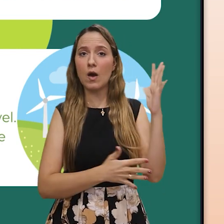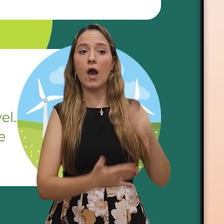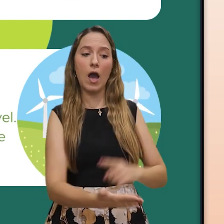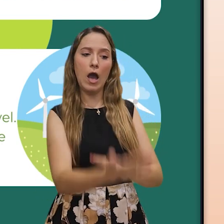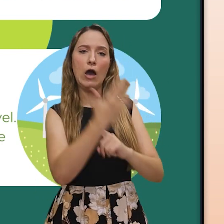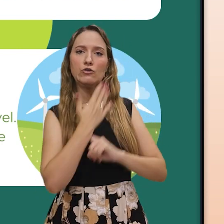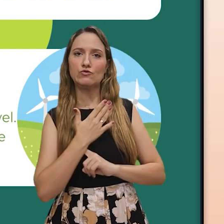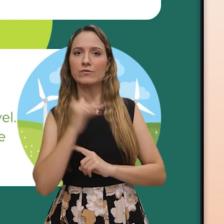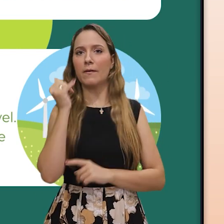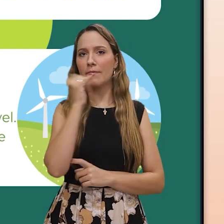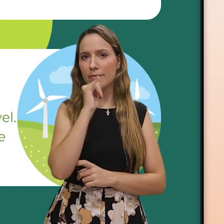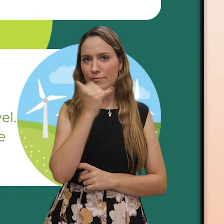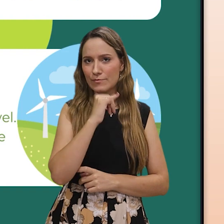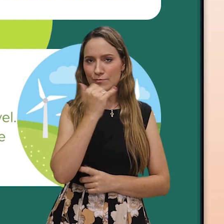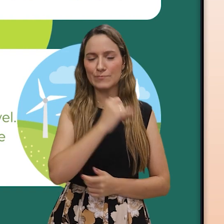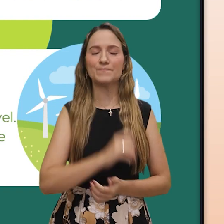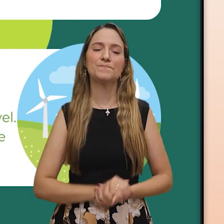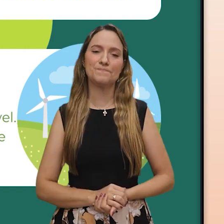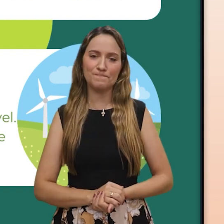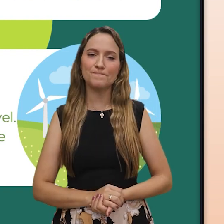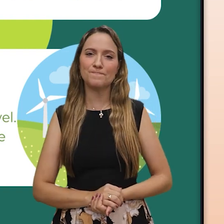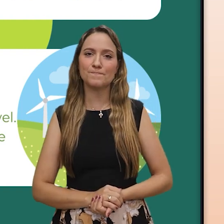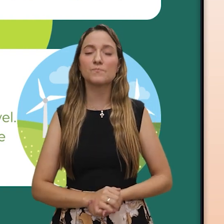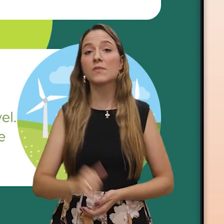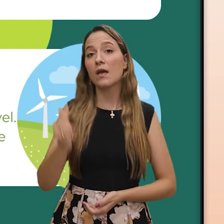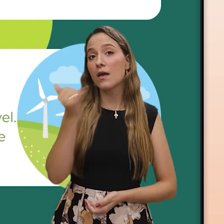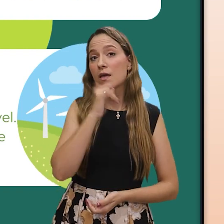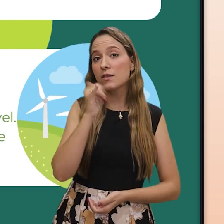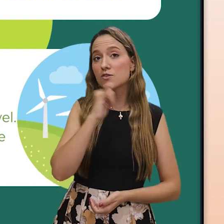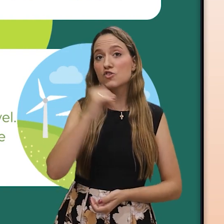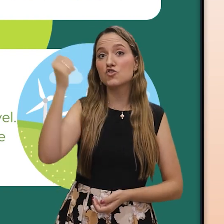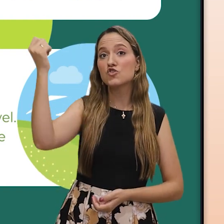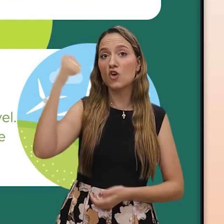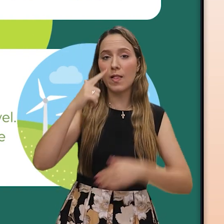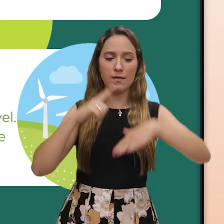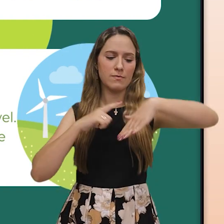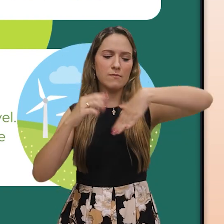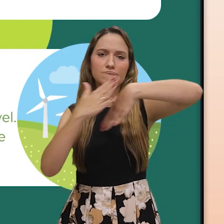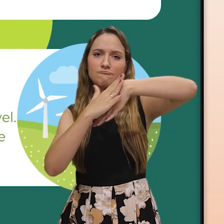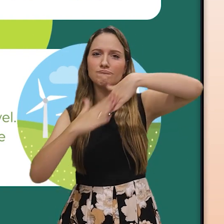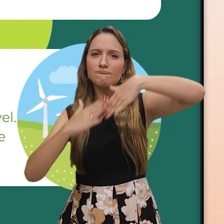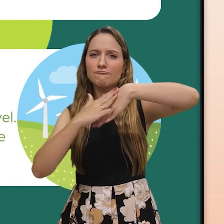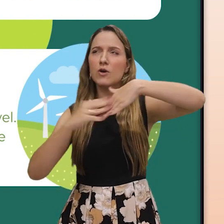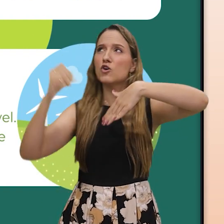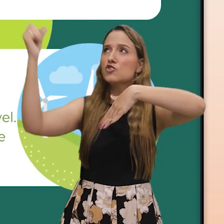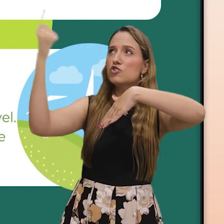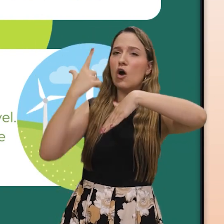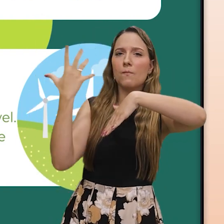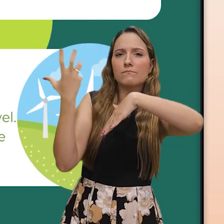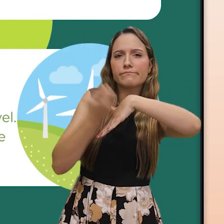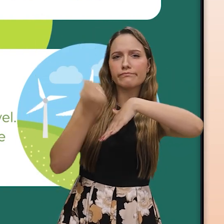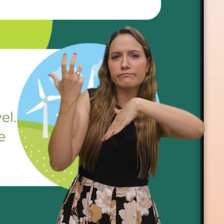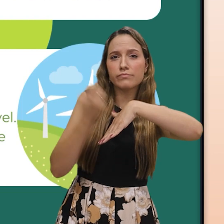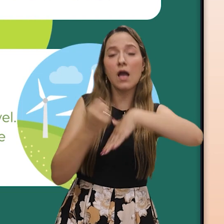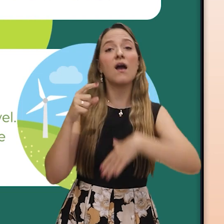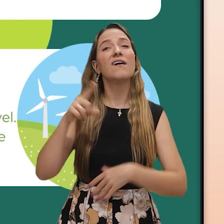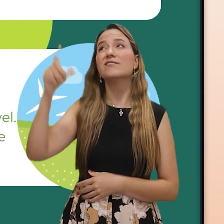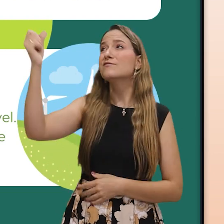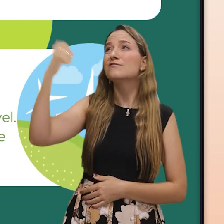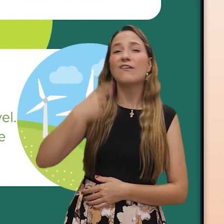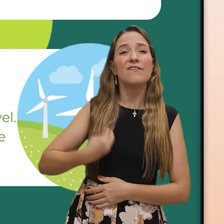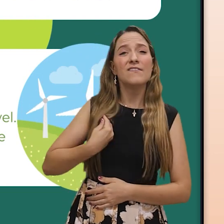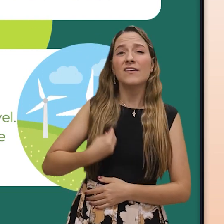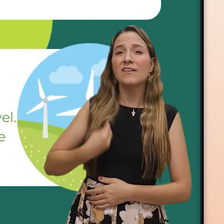produzir energia. A energia solar, por exemplo, está aí desde sempre. Desde que a Terra